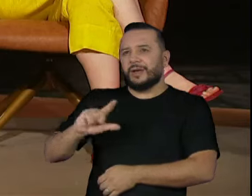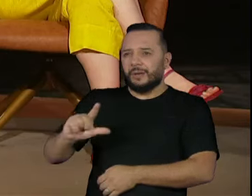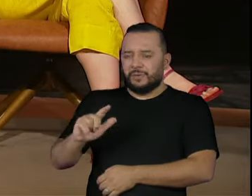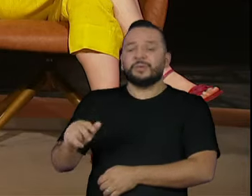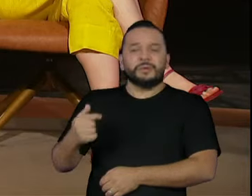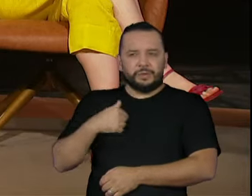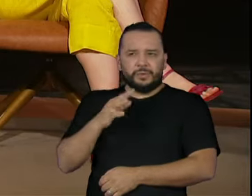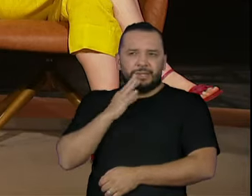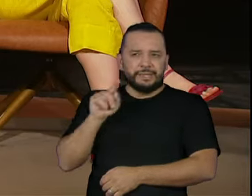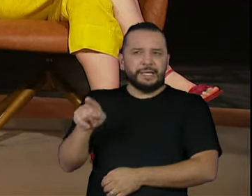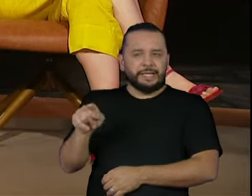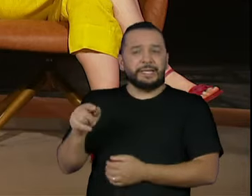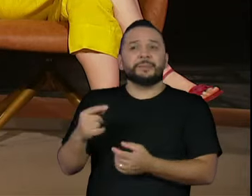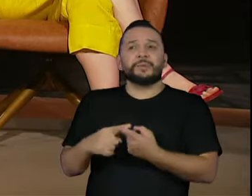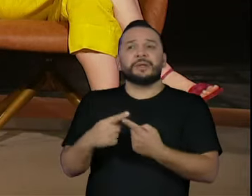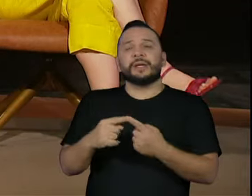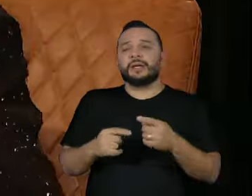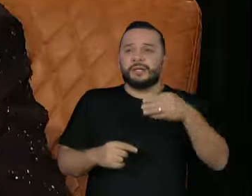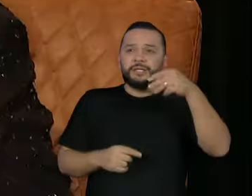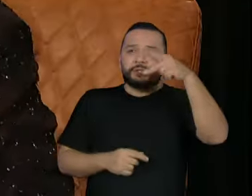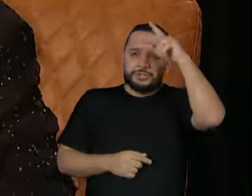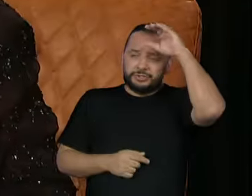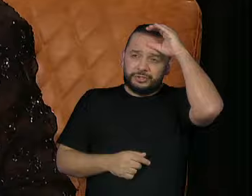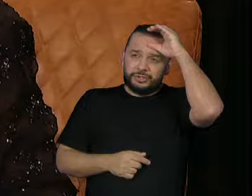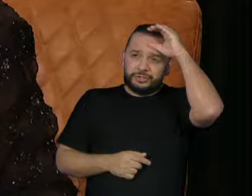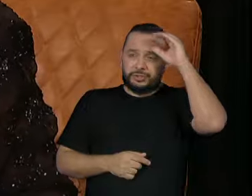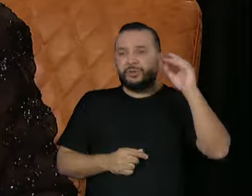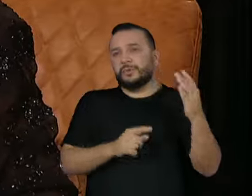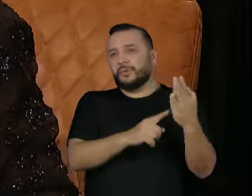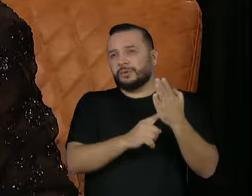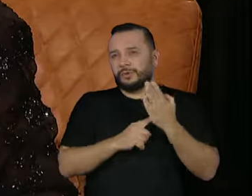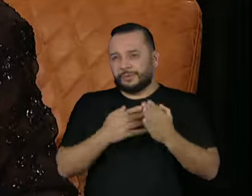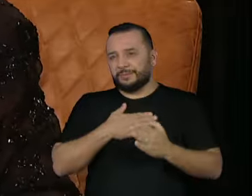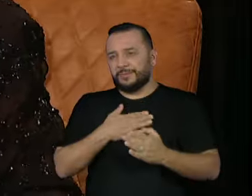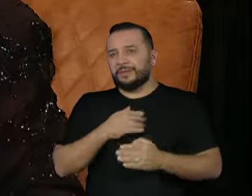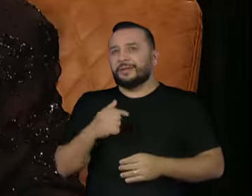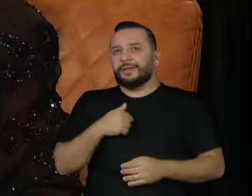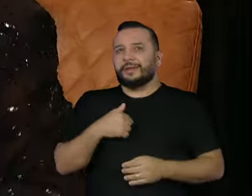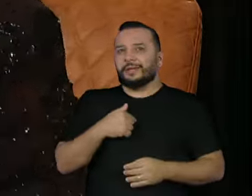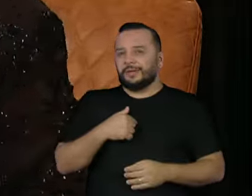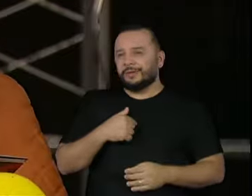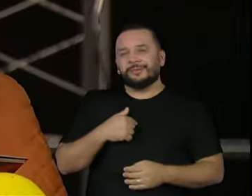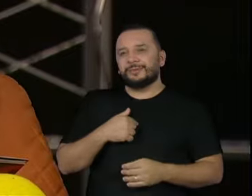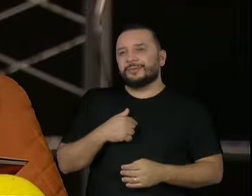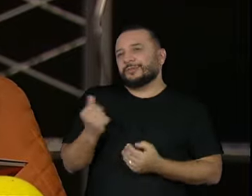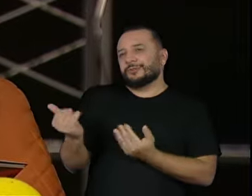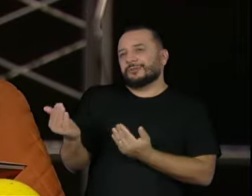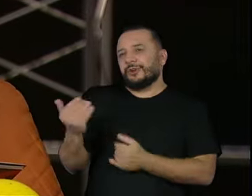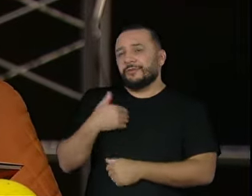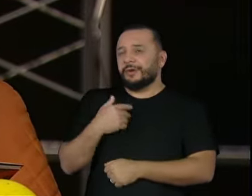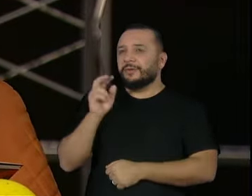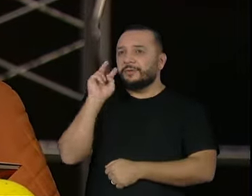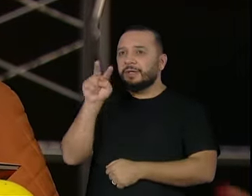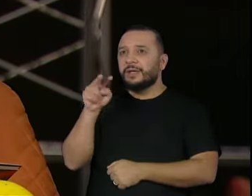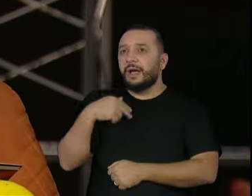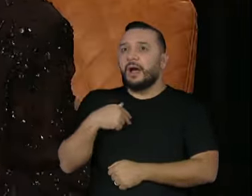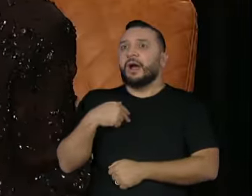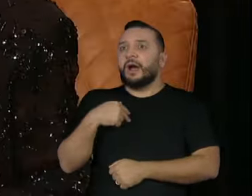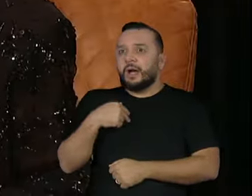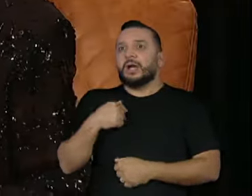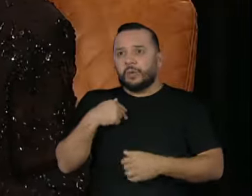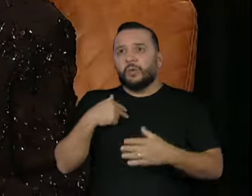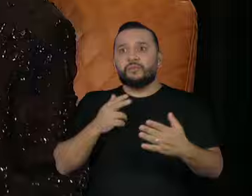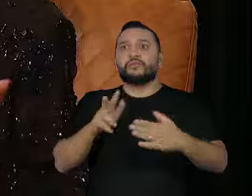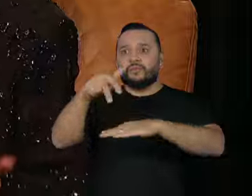eu fui numa dessas serestas. Eu, garota, gente, eu falei, não, hoje eu vou subir a coisa do palco.